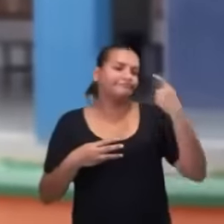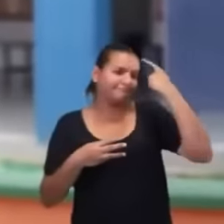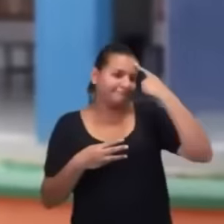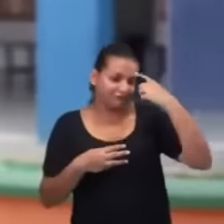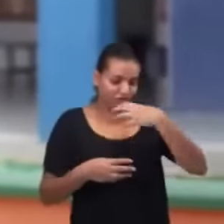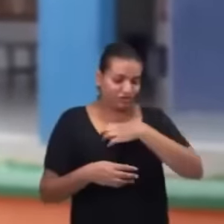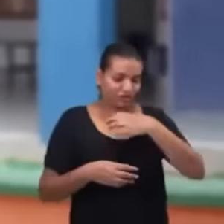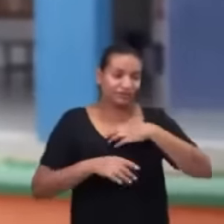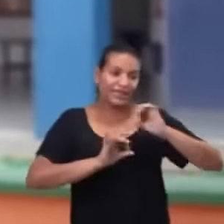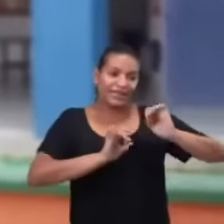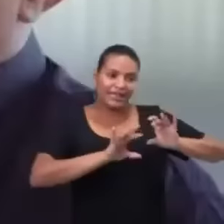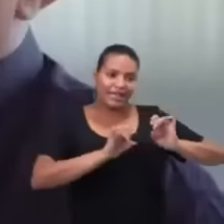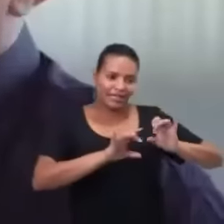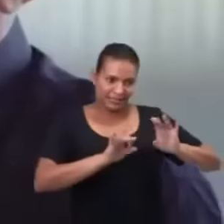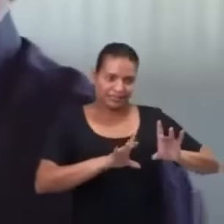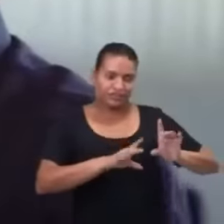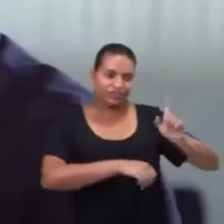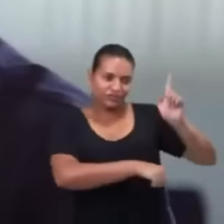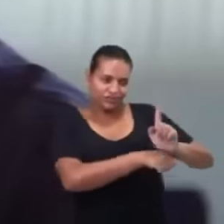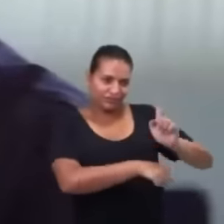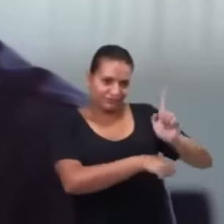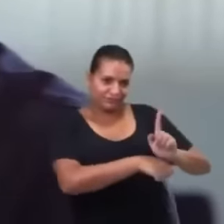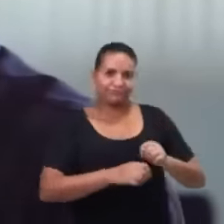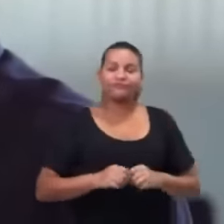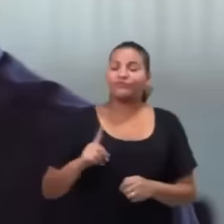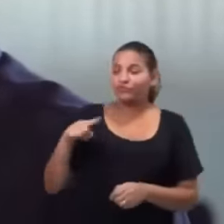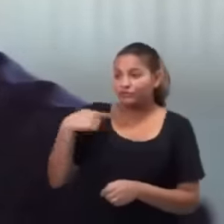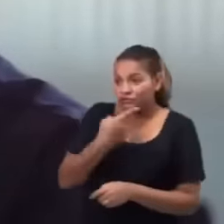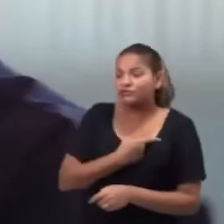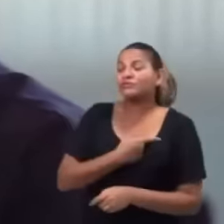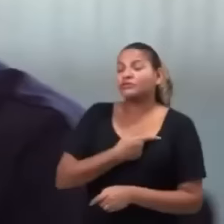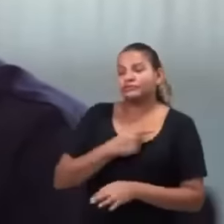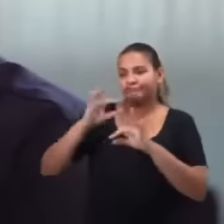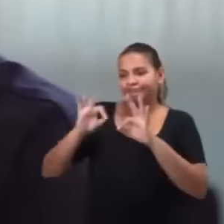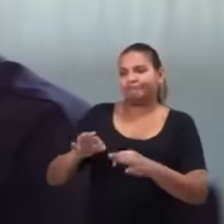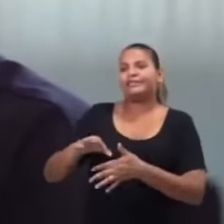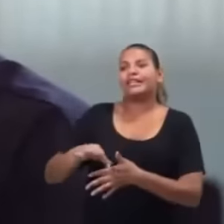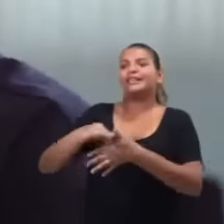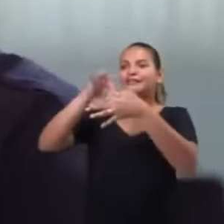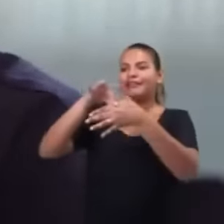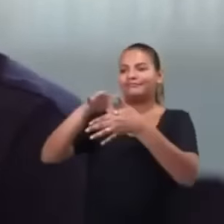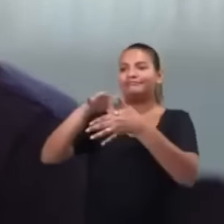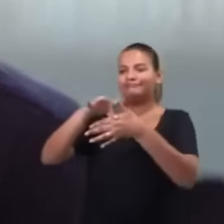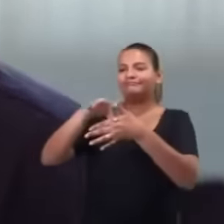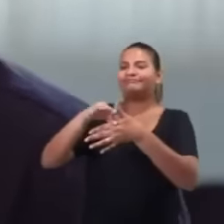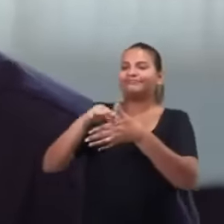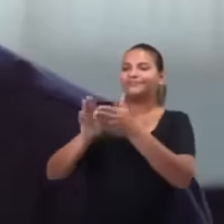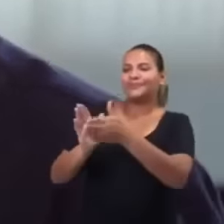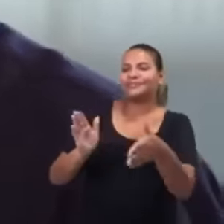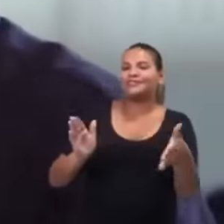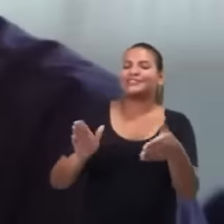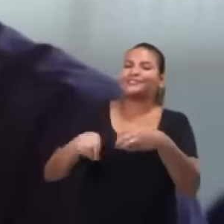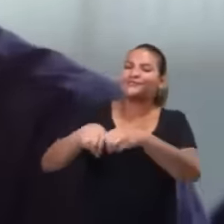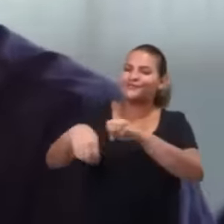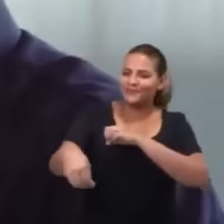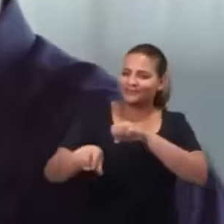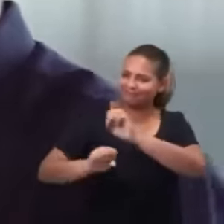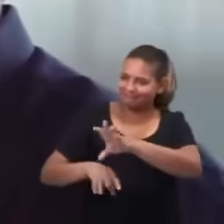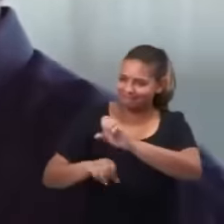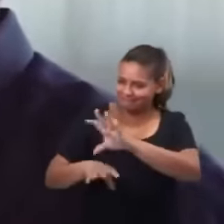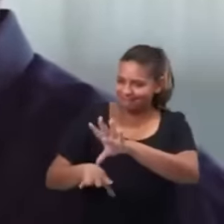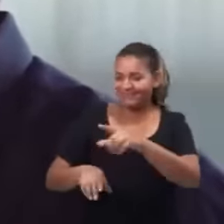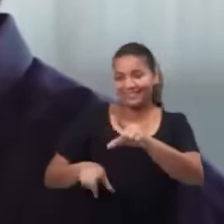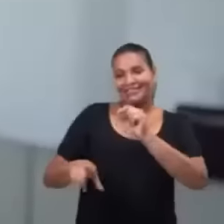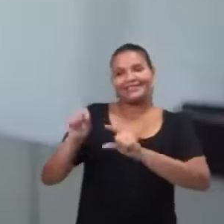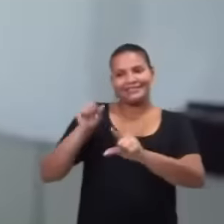legitimidade e às condições técnicas do gestor. Nós, da Escola de Formação, é que lideramos esse processo. Para mim é uma honra muito grande, né, estar hoje liderando esse